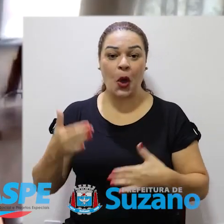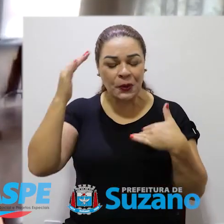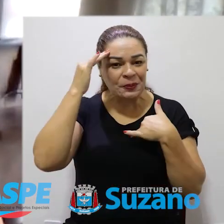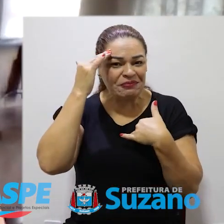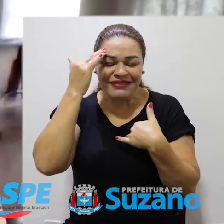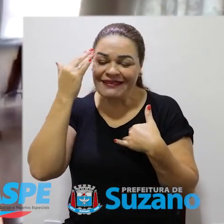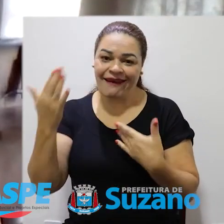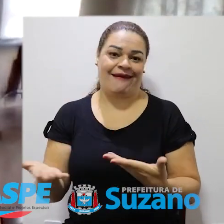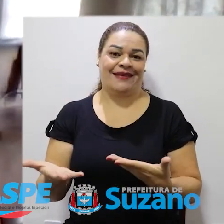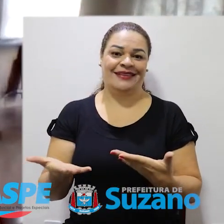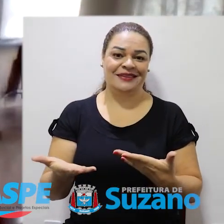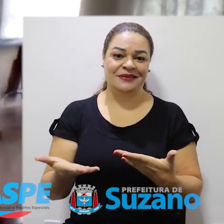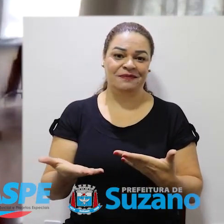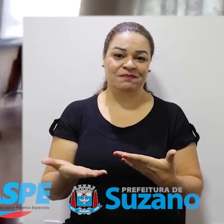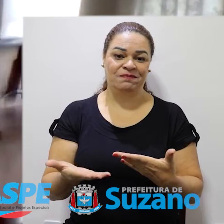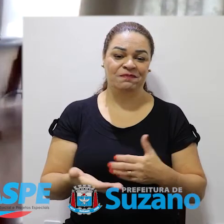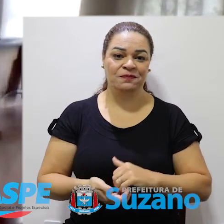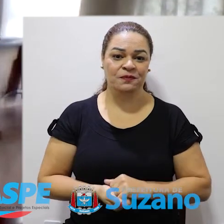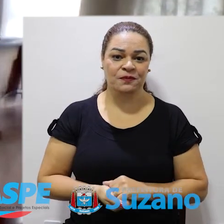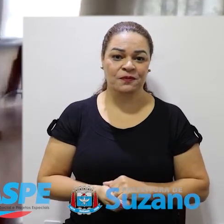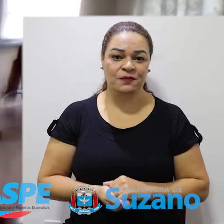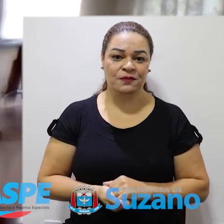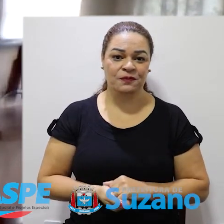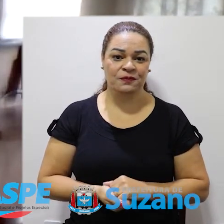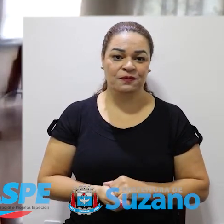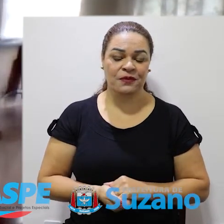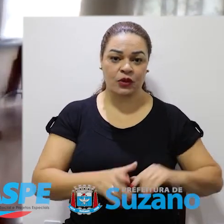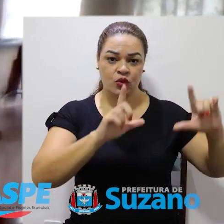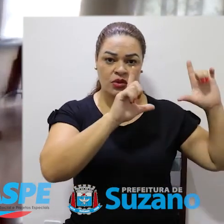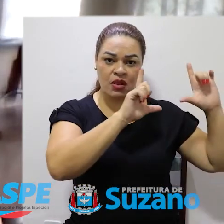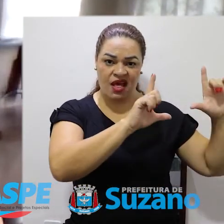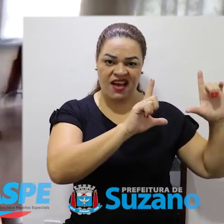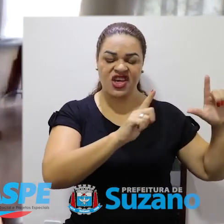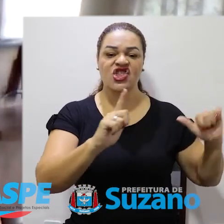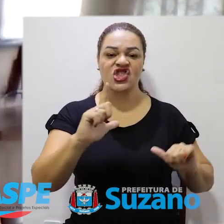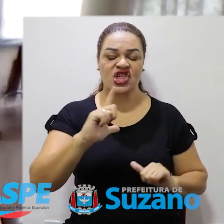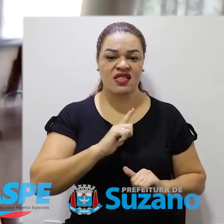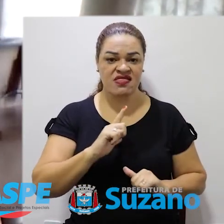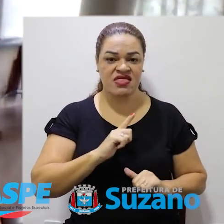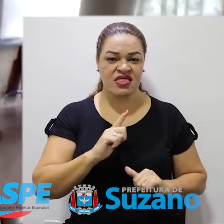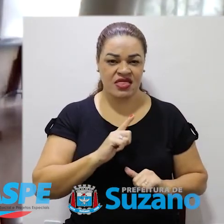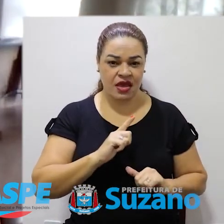muito obrigada. Aí no slide, na primeira